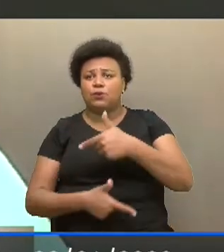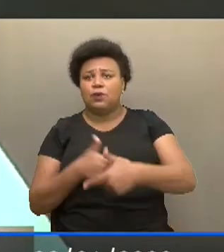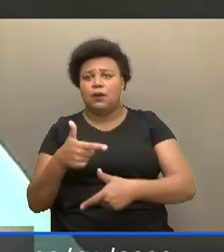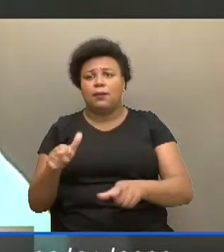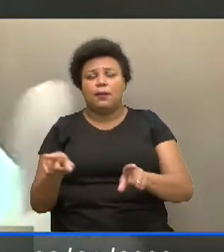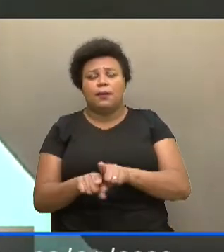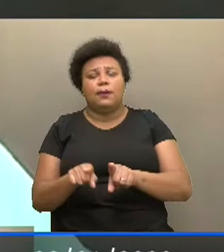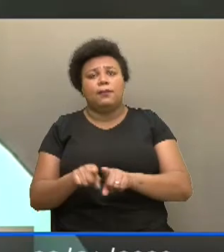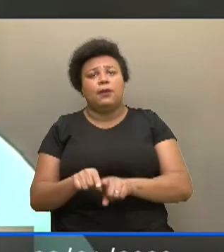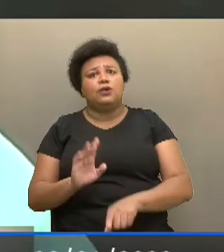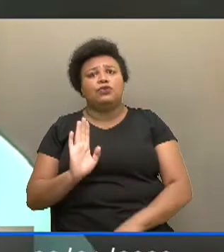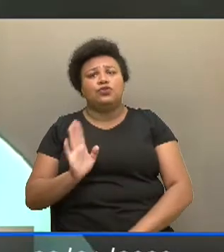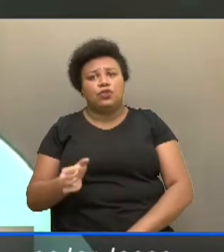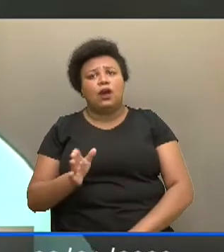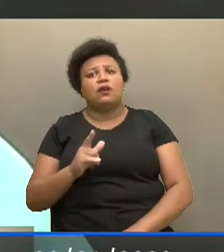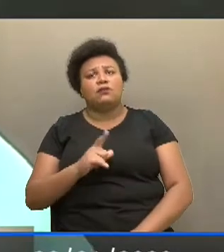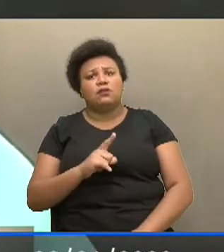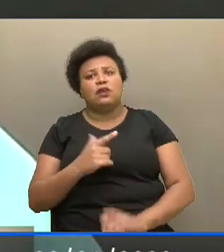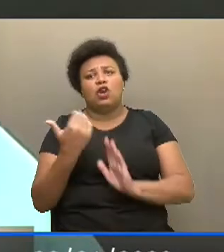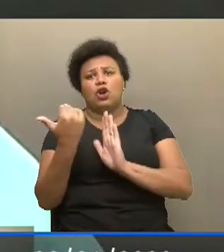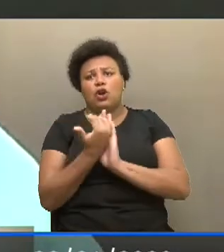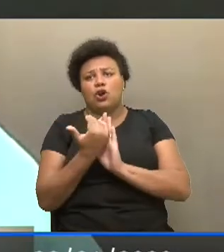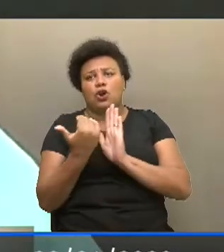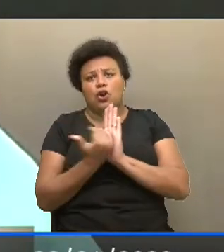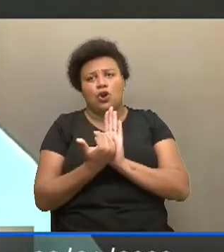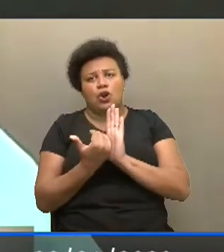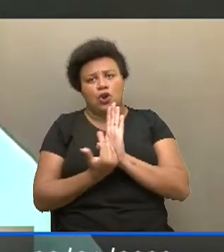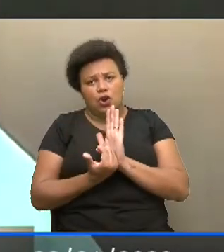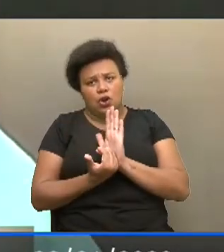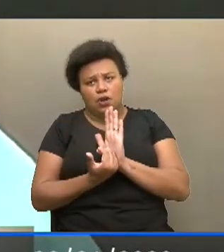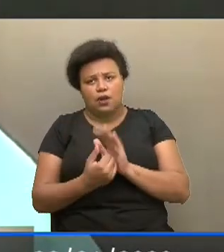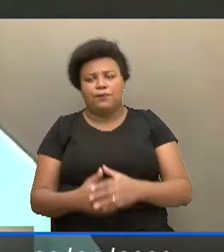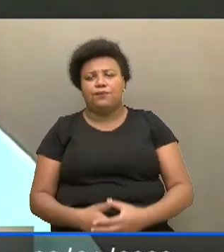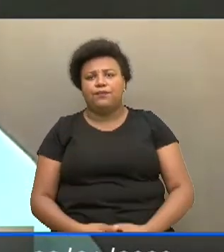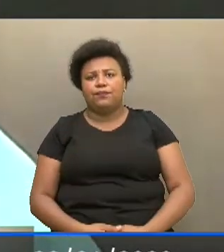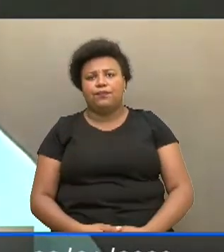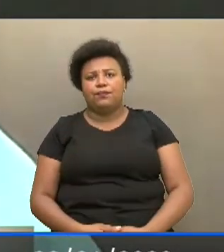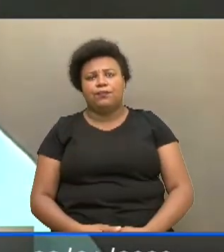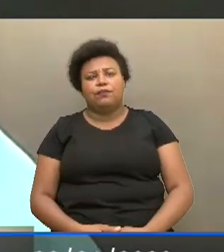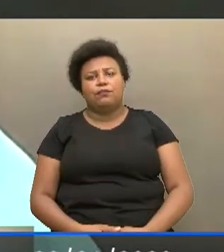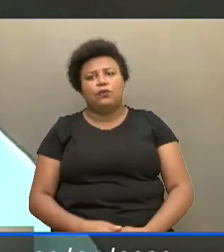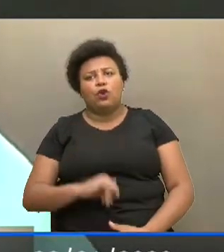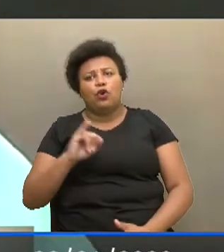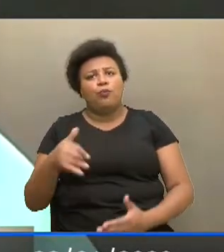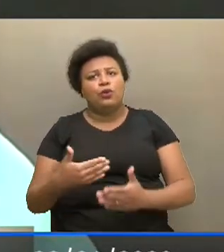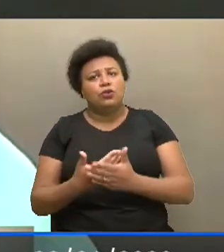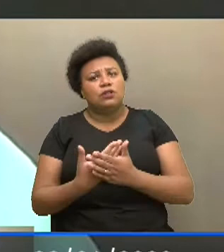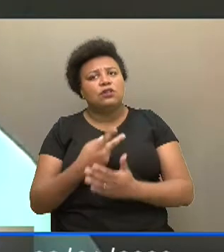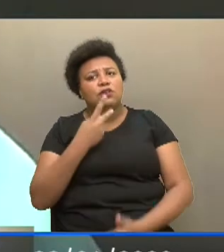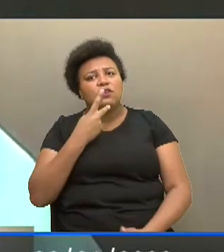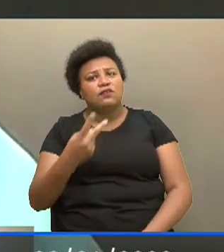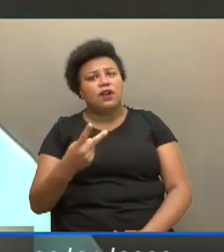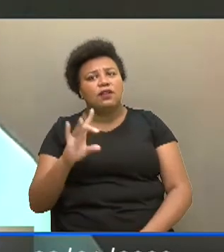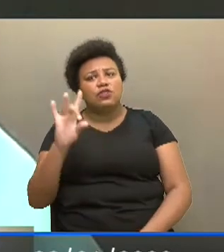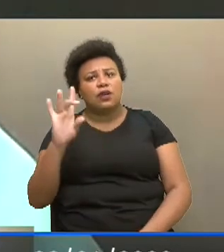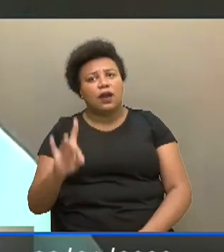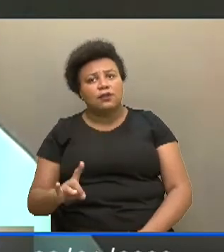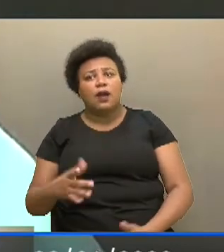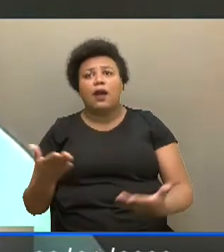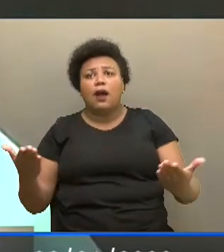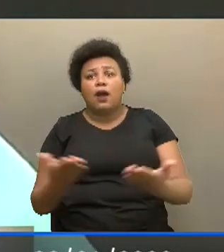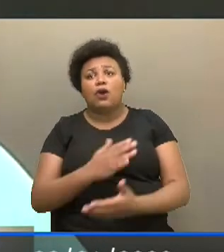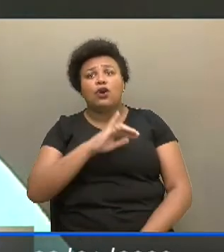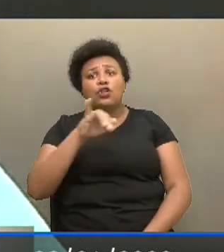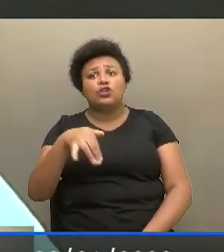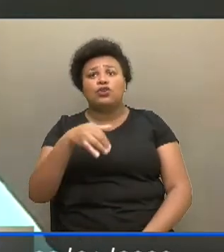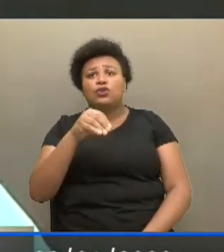também, então já vamos seguindo aí na sequência e oportunizando as manifestações aí. José Roberto,